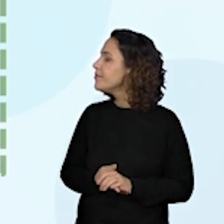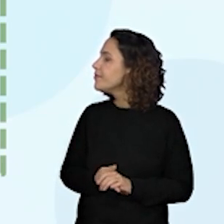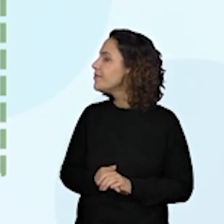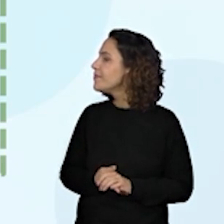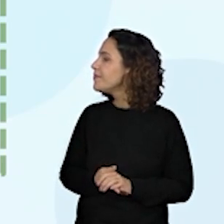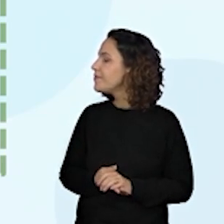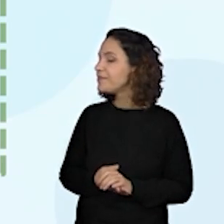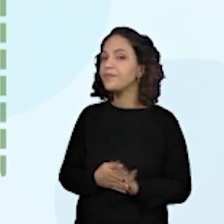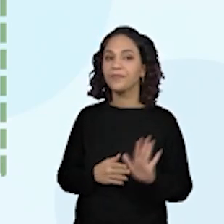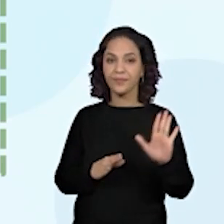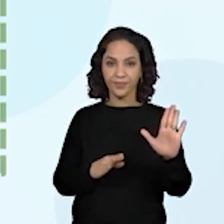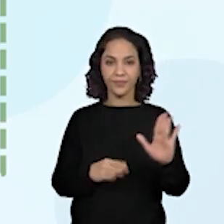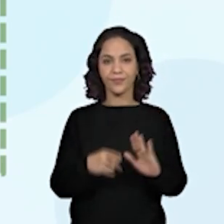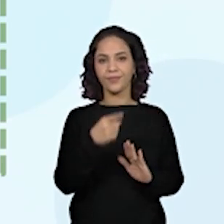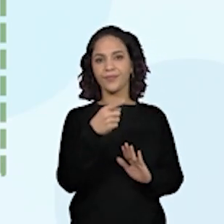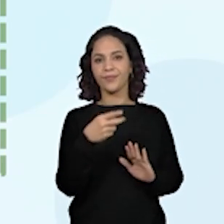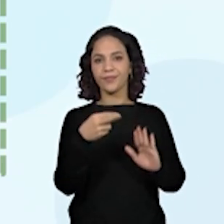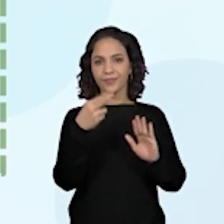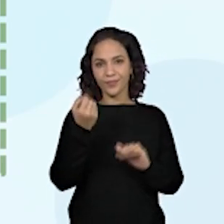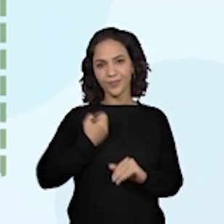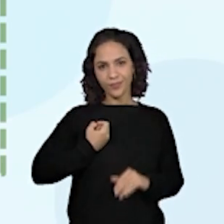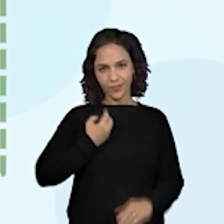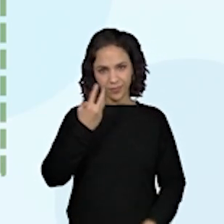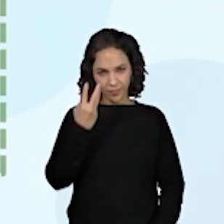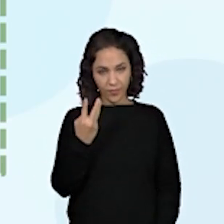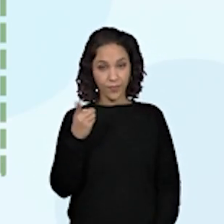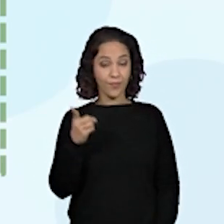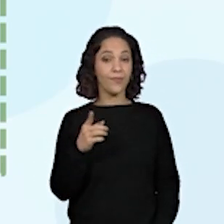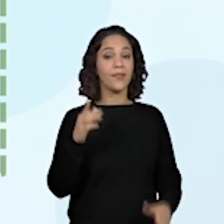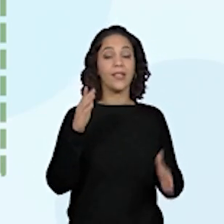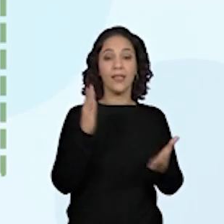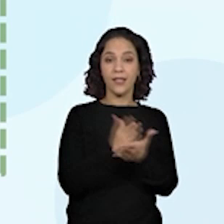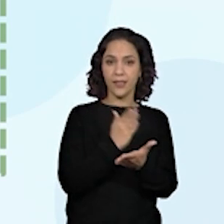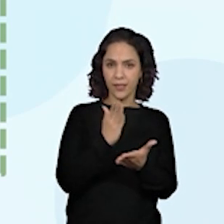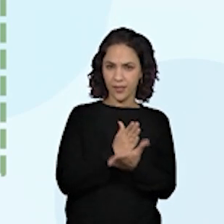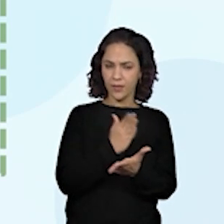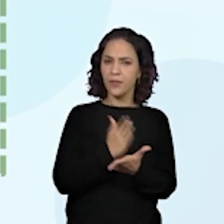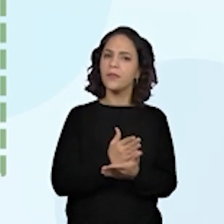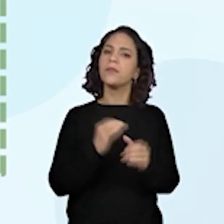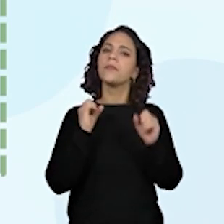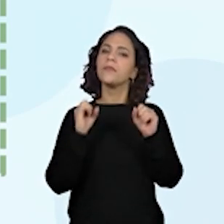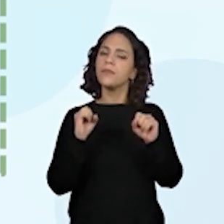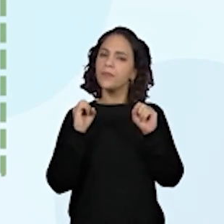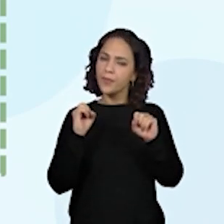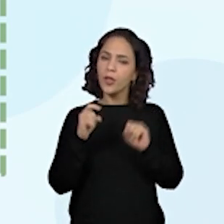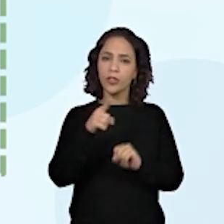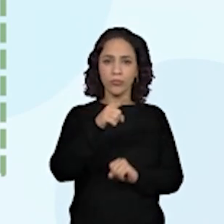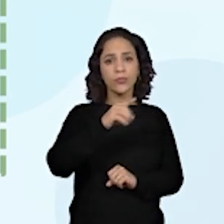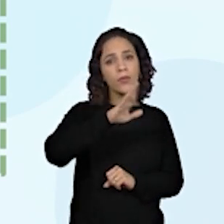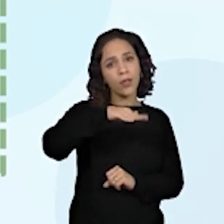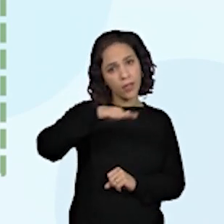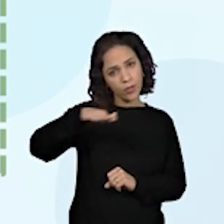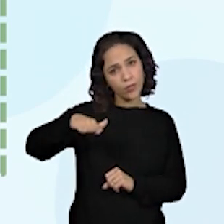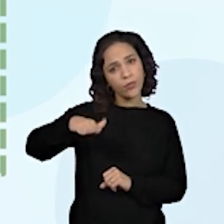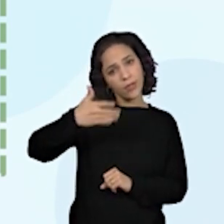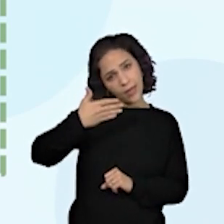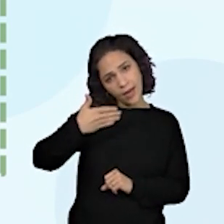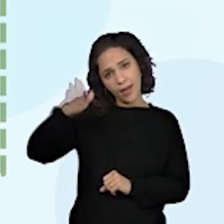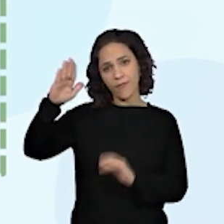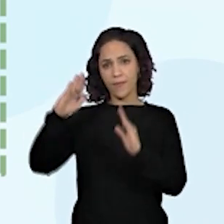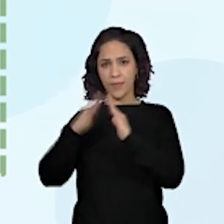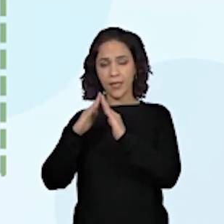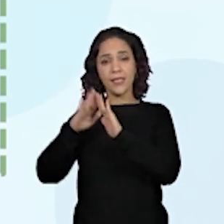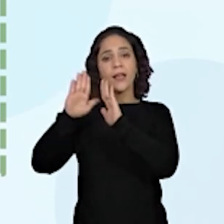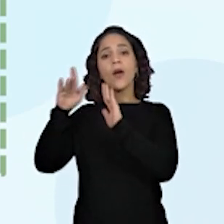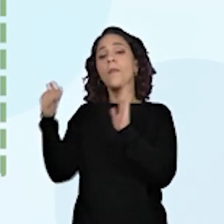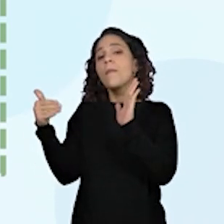Regra 3. O livro poderá ficar com o estudante por uma